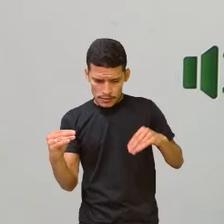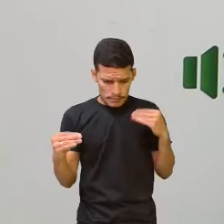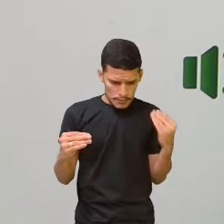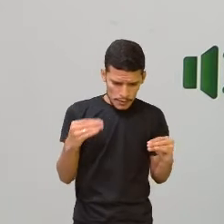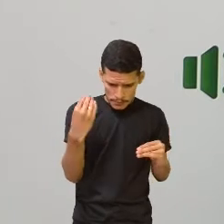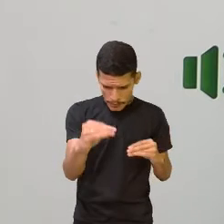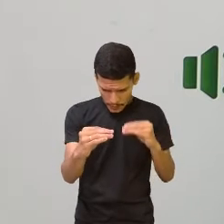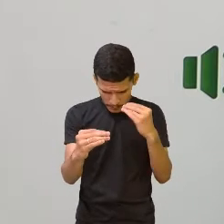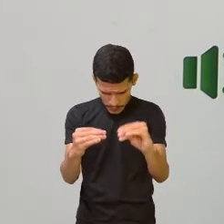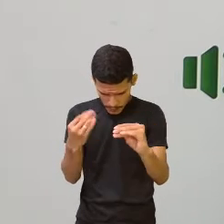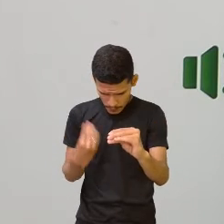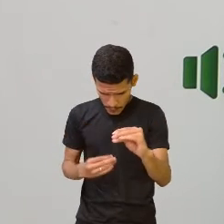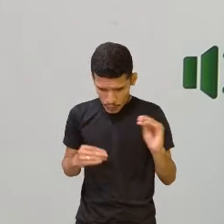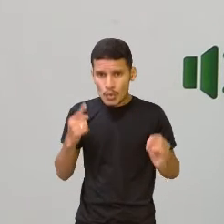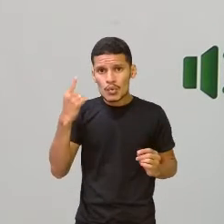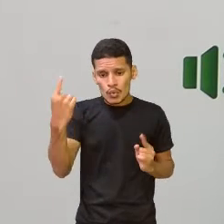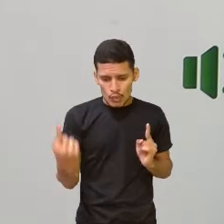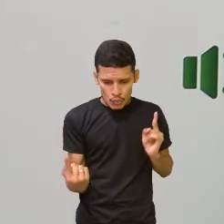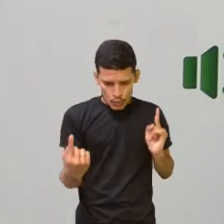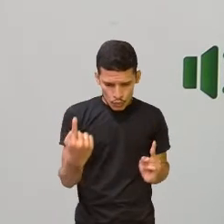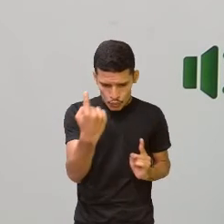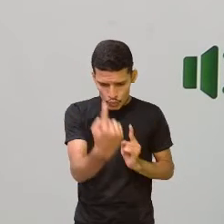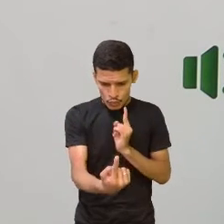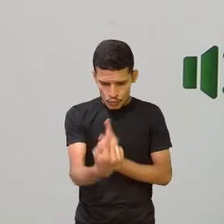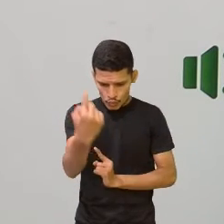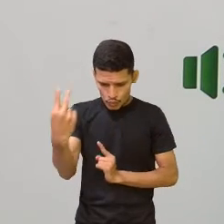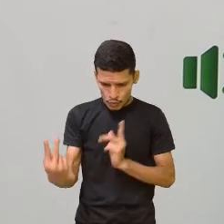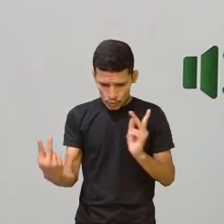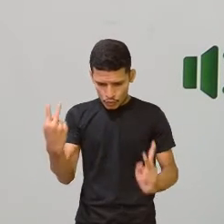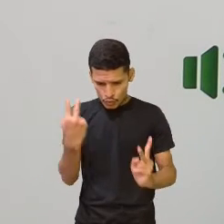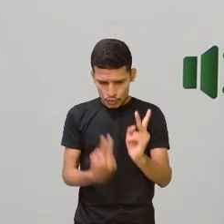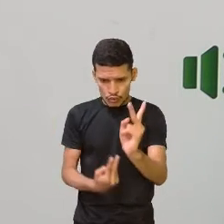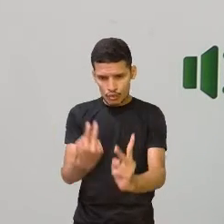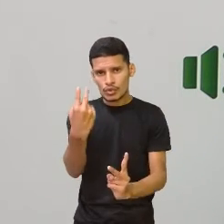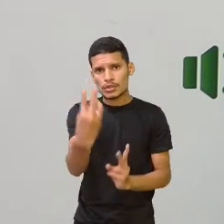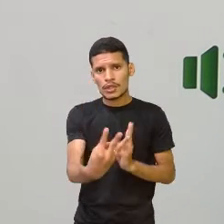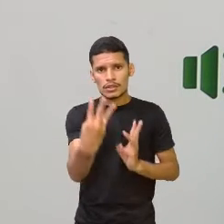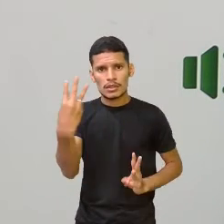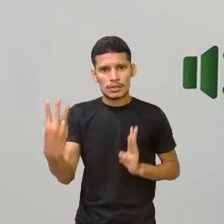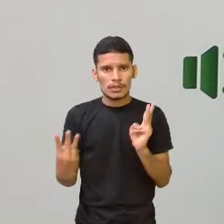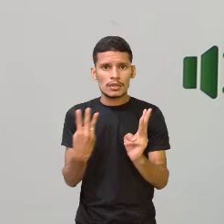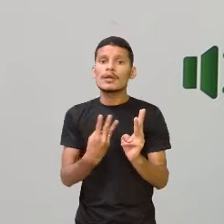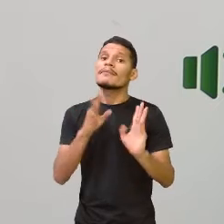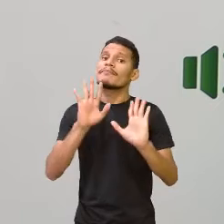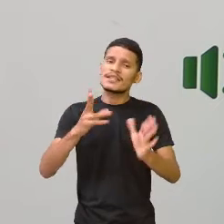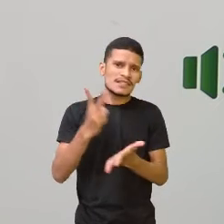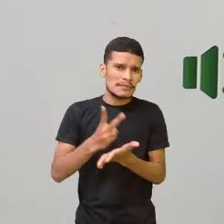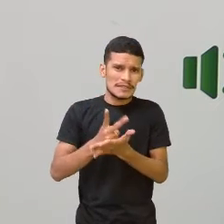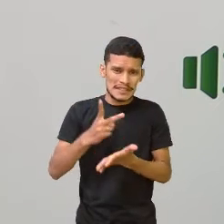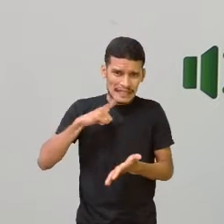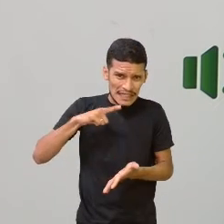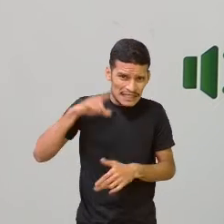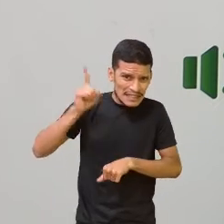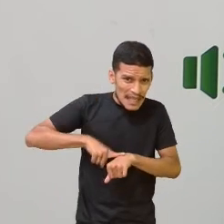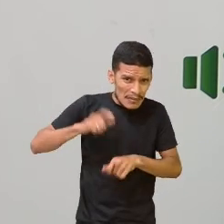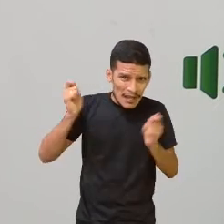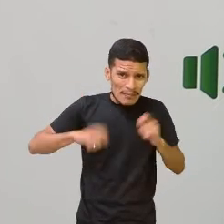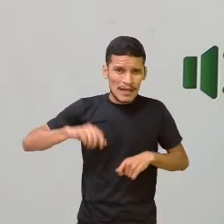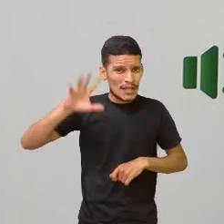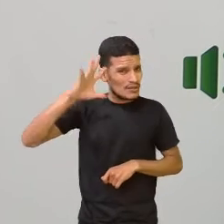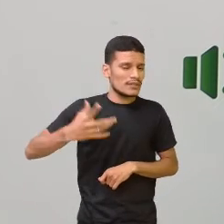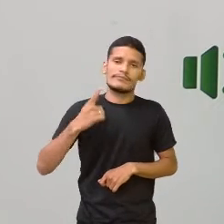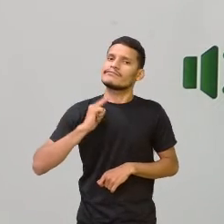funcionário por funcionário. Eu vou encontrar a resposta, mas nem sempre a gente tem espaço e tempo para isso. Por isso que a gente